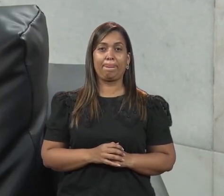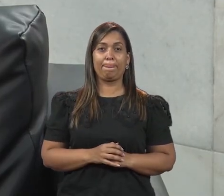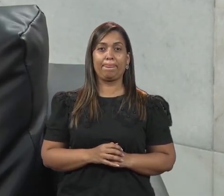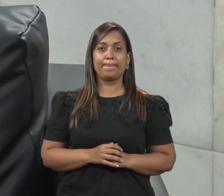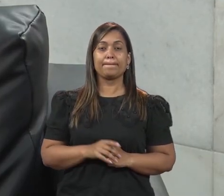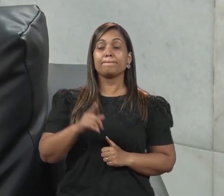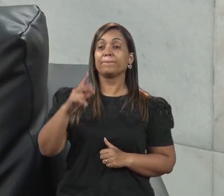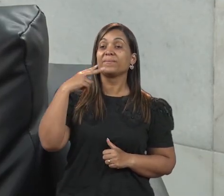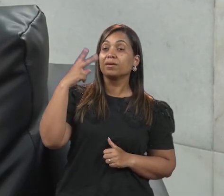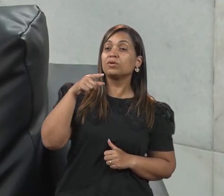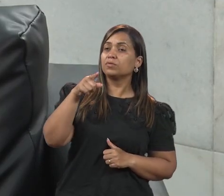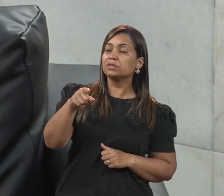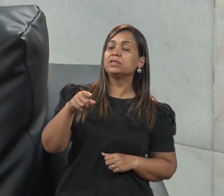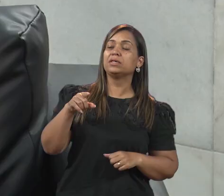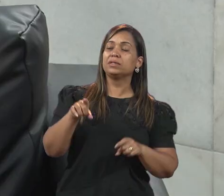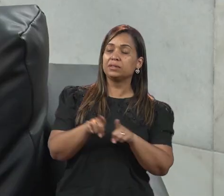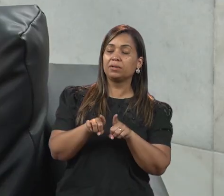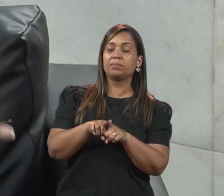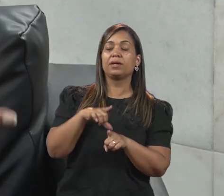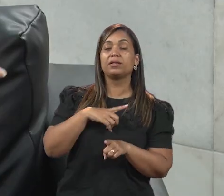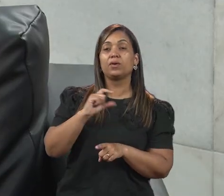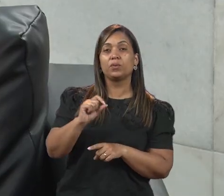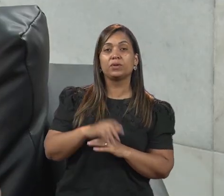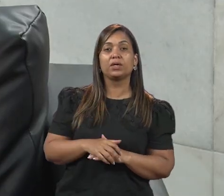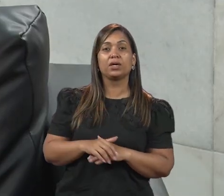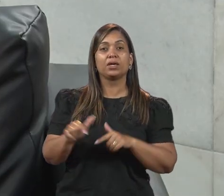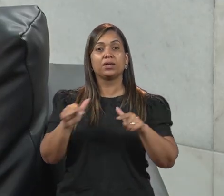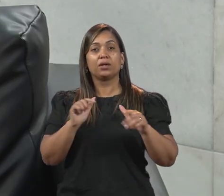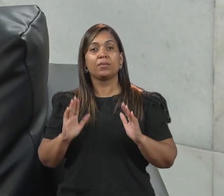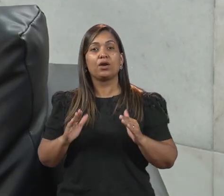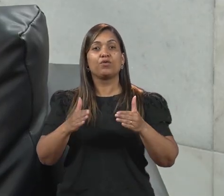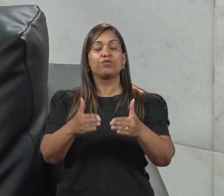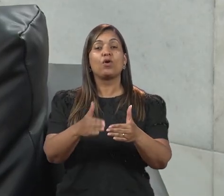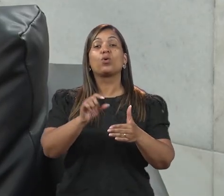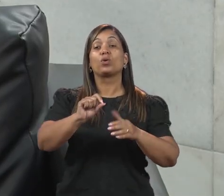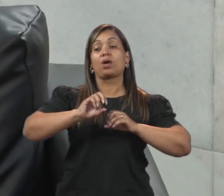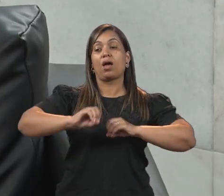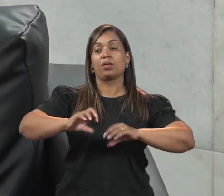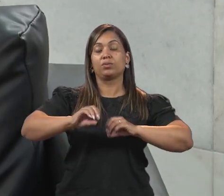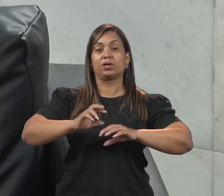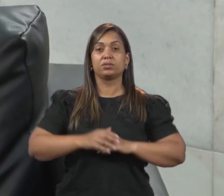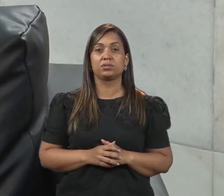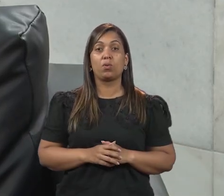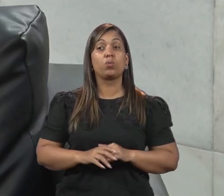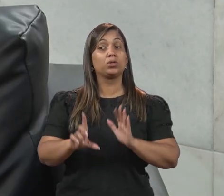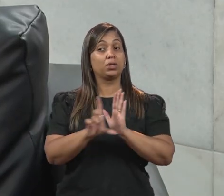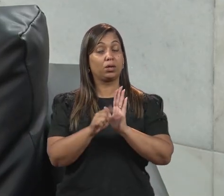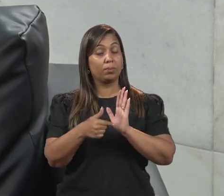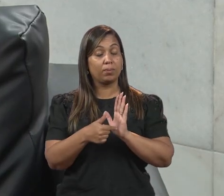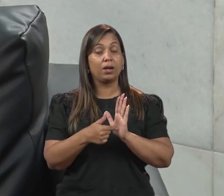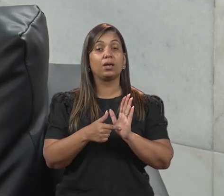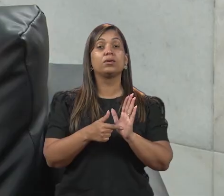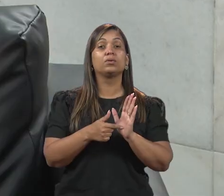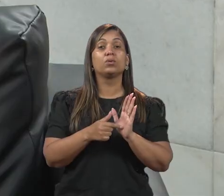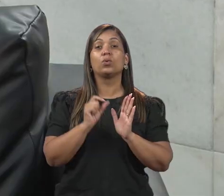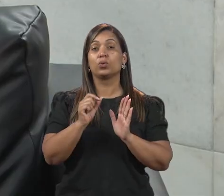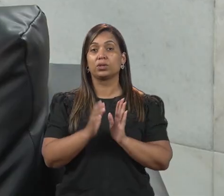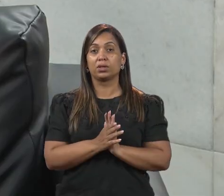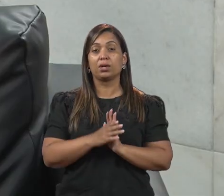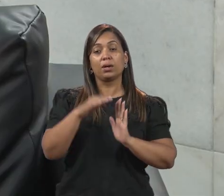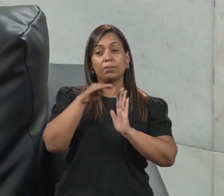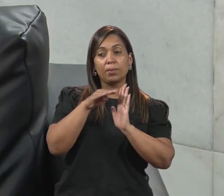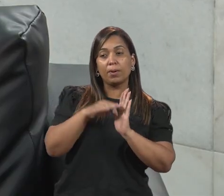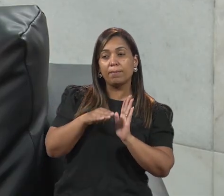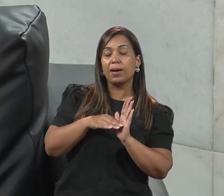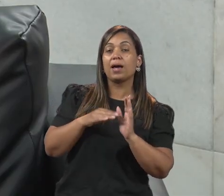plataforma. Vereador, o senhor também tem trabalho voltado à educação. Tem uma lei que institui o programa Conhecendo